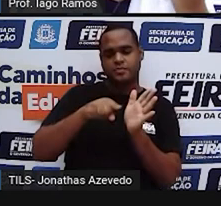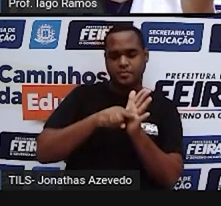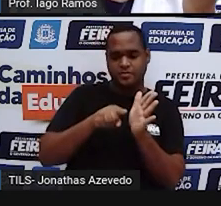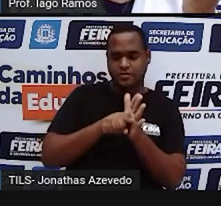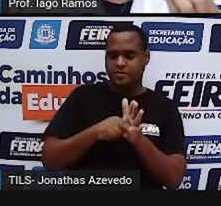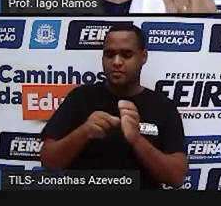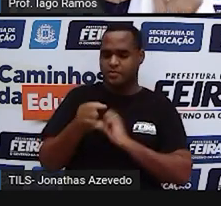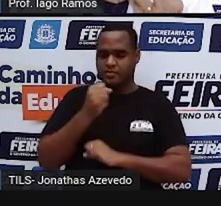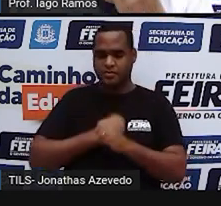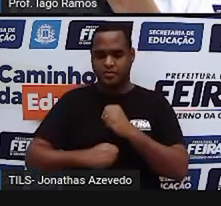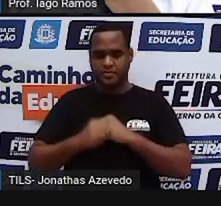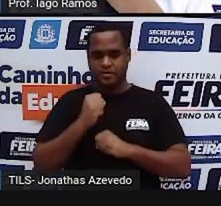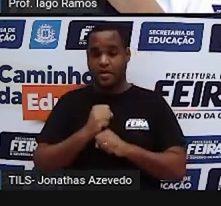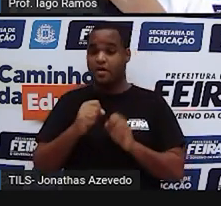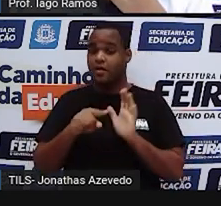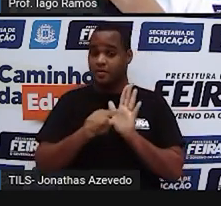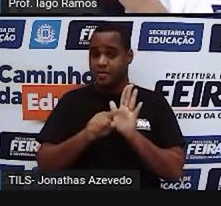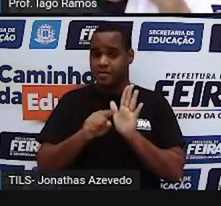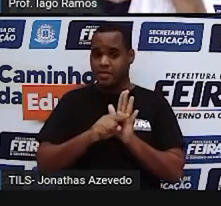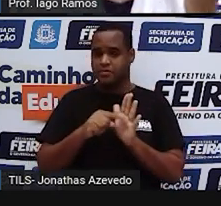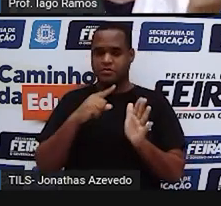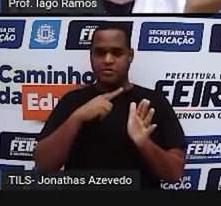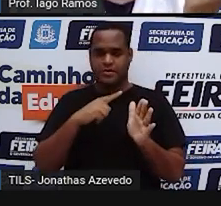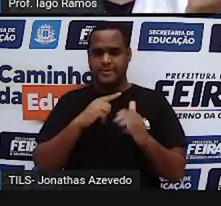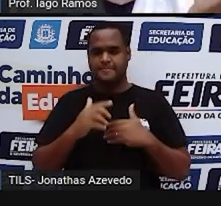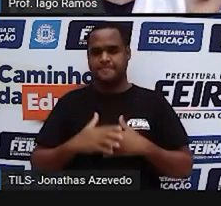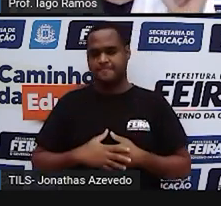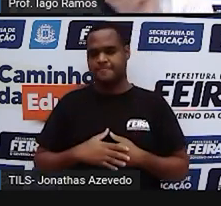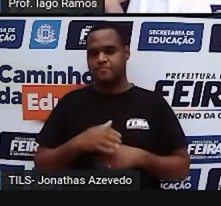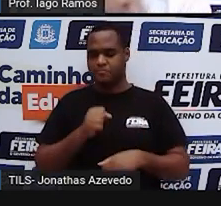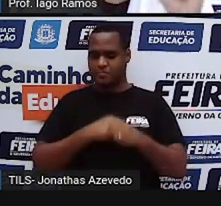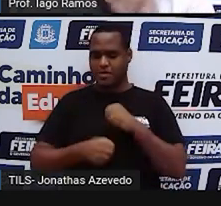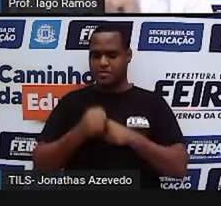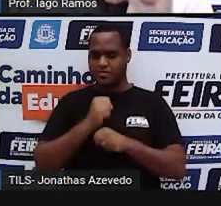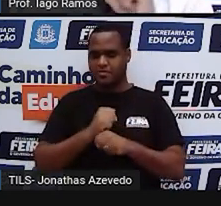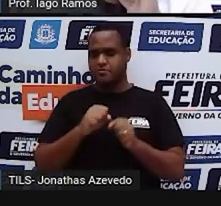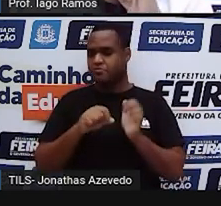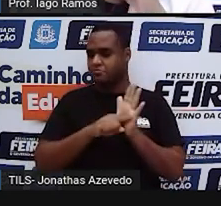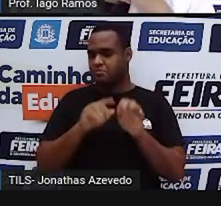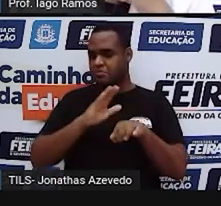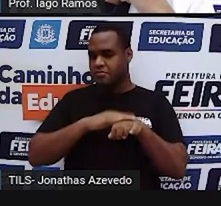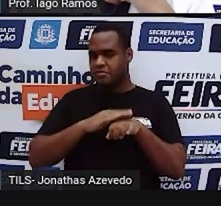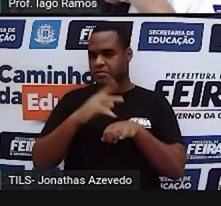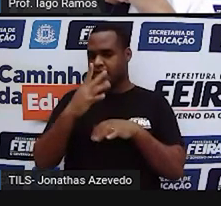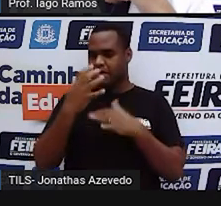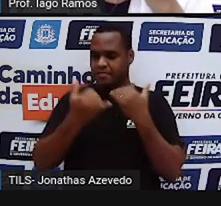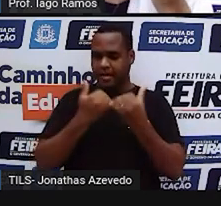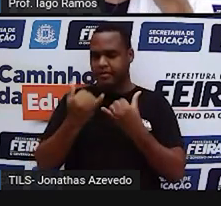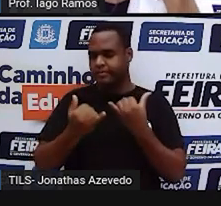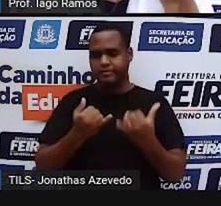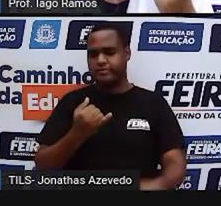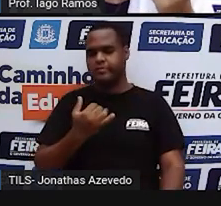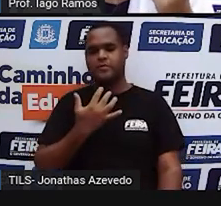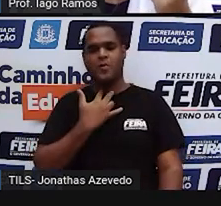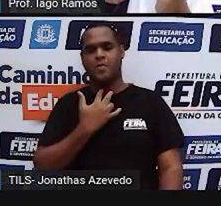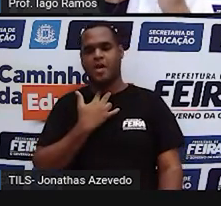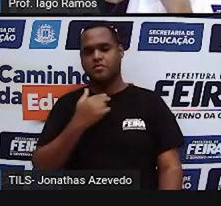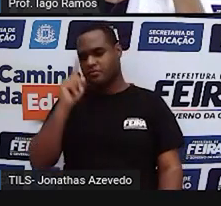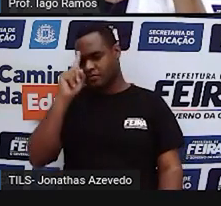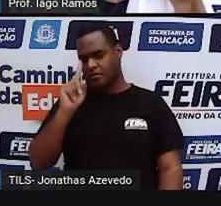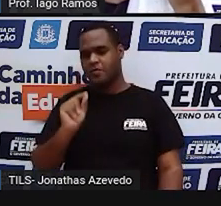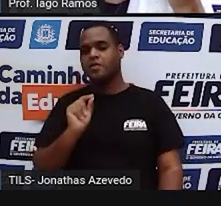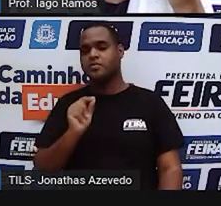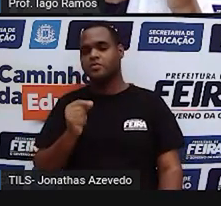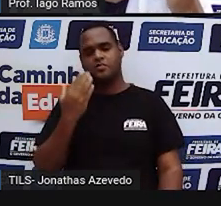né fazer menos um ano de nascimento só que o ano de nascimento quem vai fazer a brincadeira não pode saber o que é quanto é